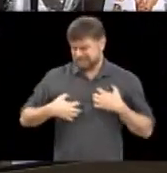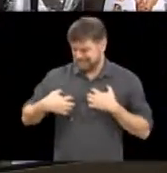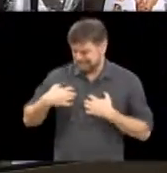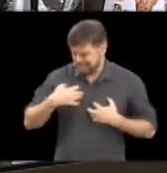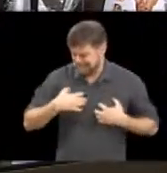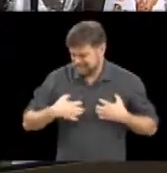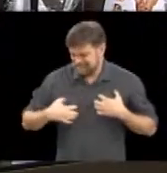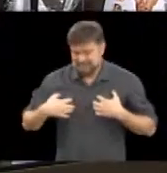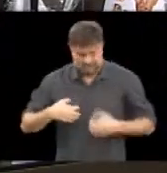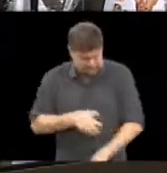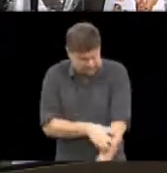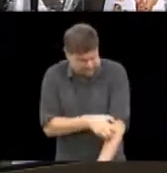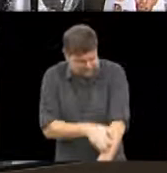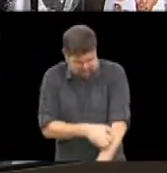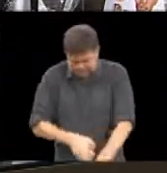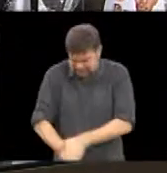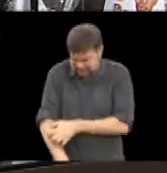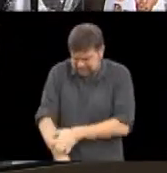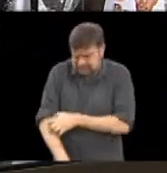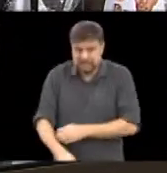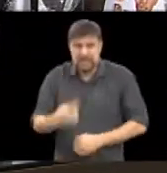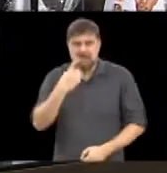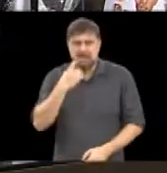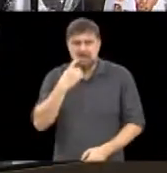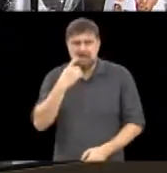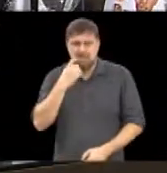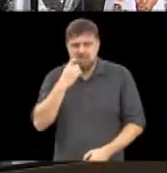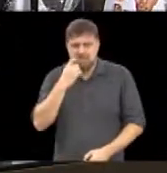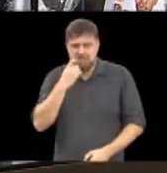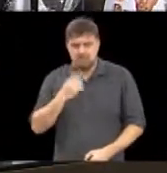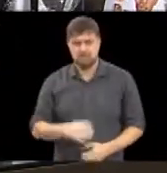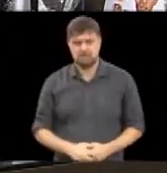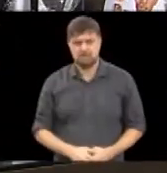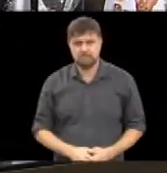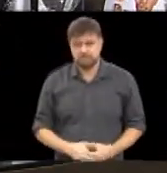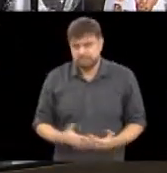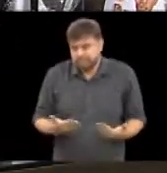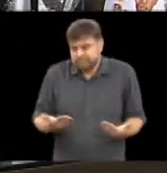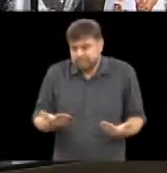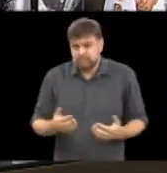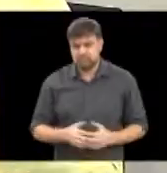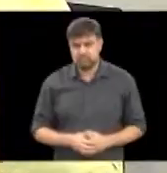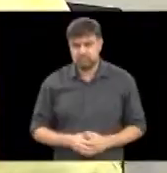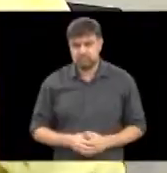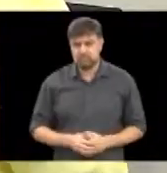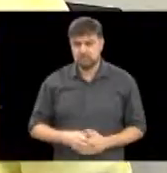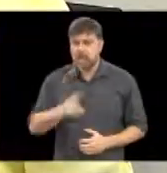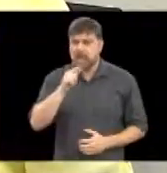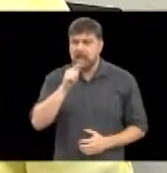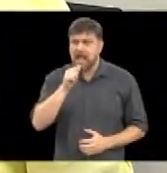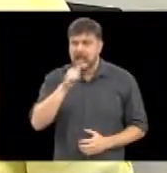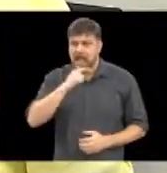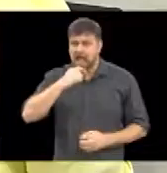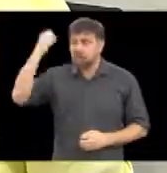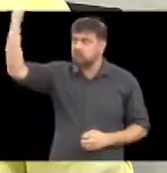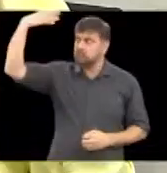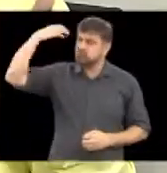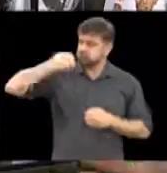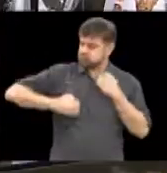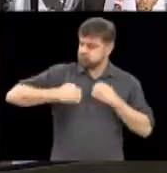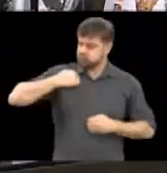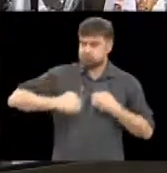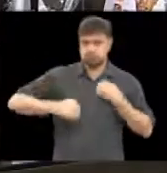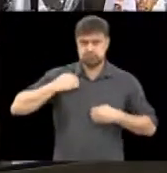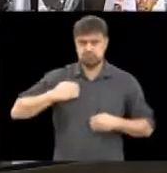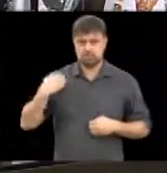muito intensa no corpo, com coceira, ficar vermelho, enfim. Água do Em outros chuveiro? lugares, sim.